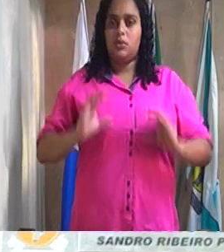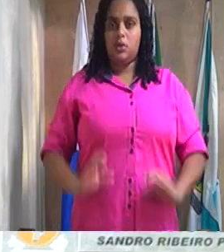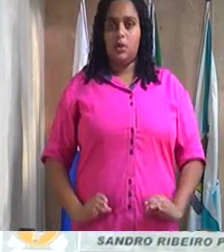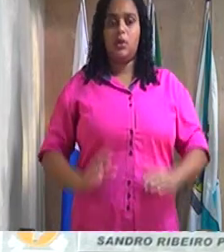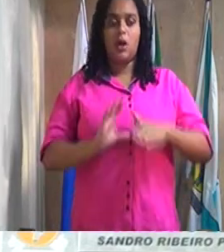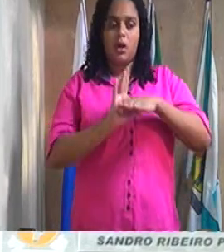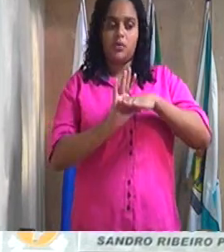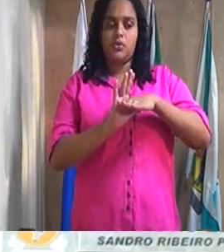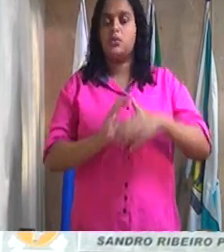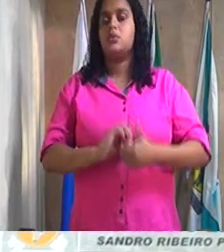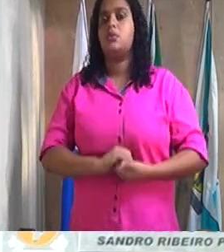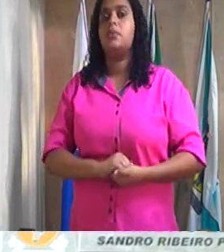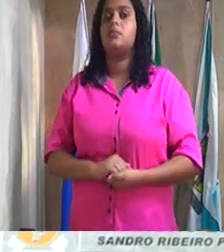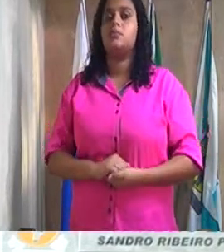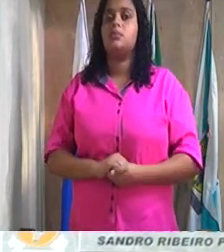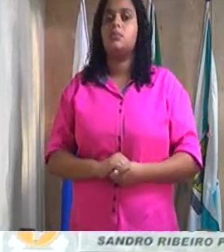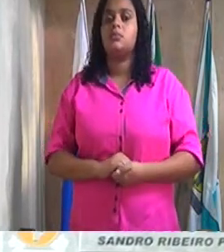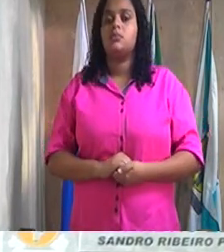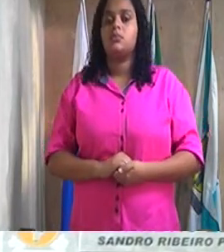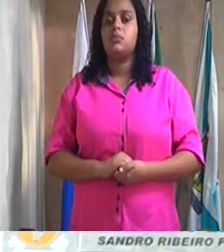Caxiense.